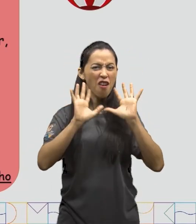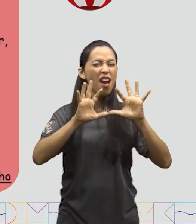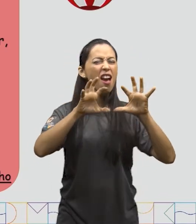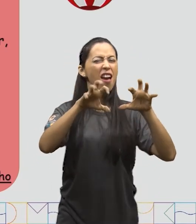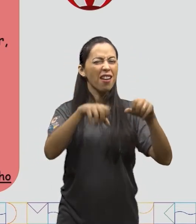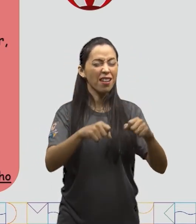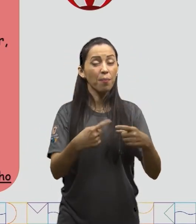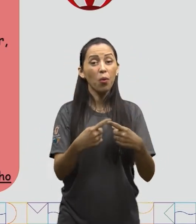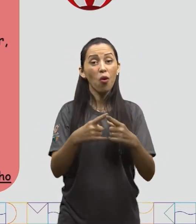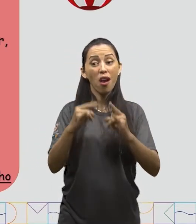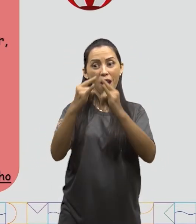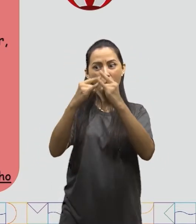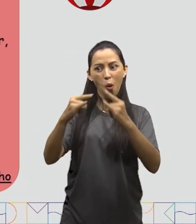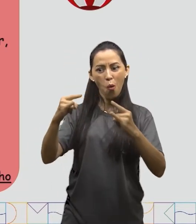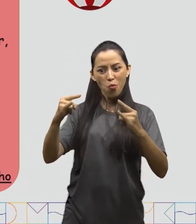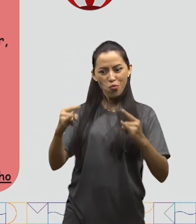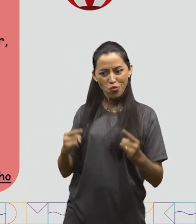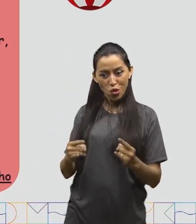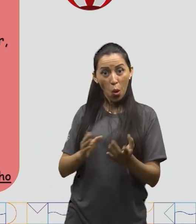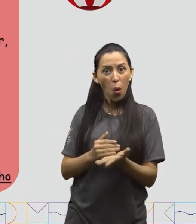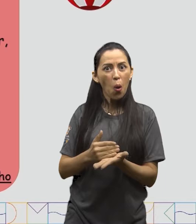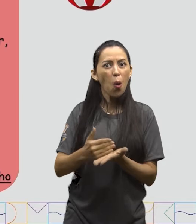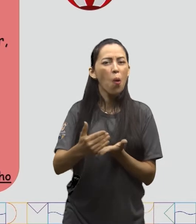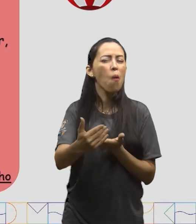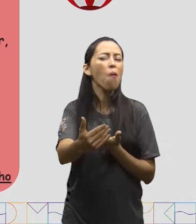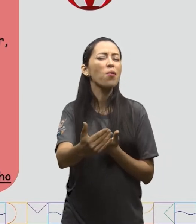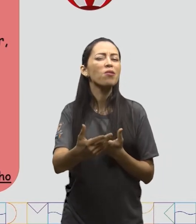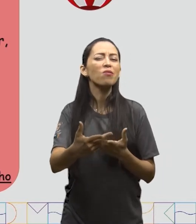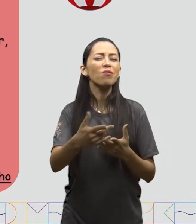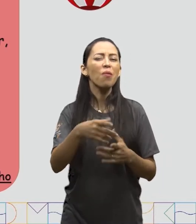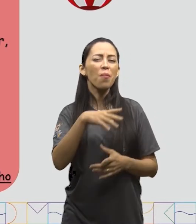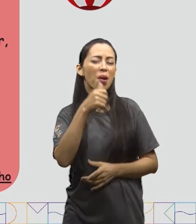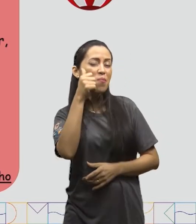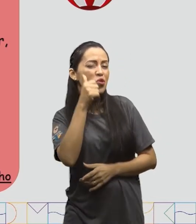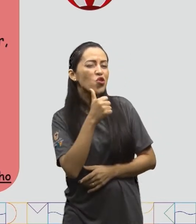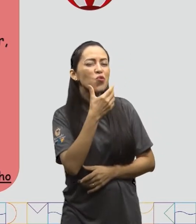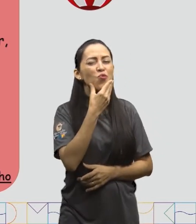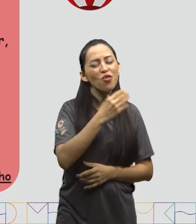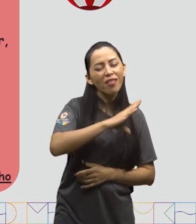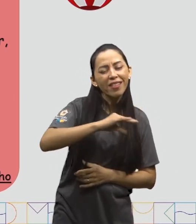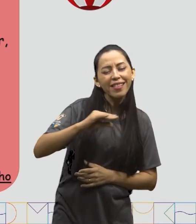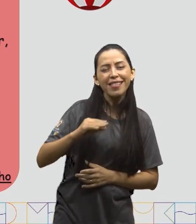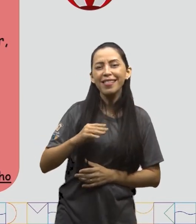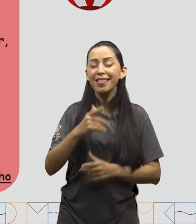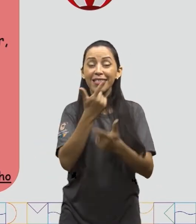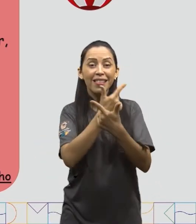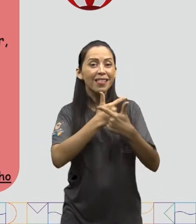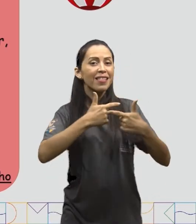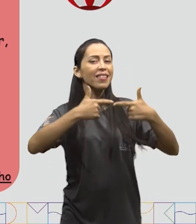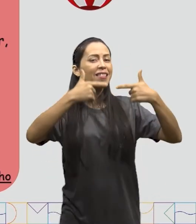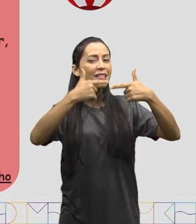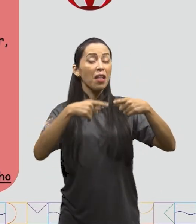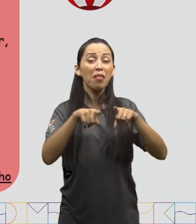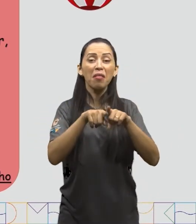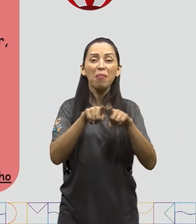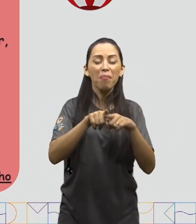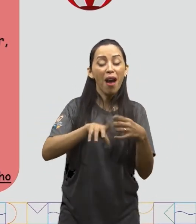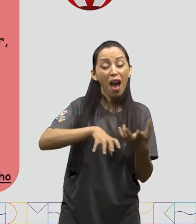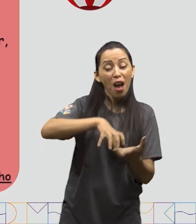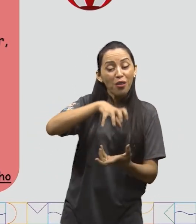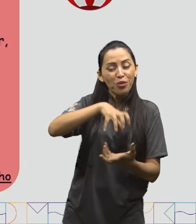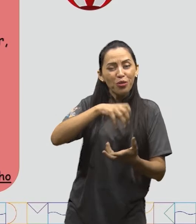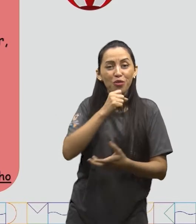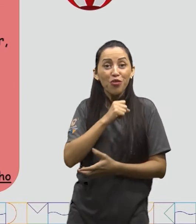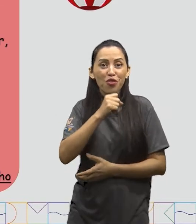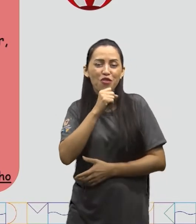circo chegou para alegrar meninos e meninas. O circo chegou para renascer nos velhos a